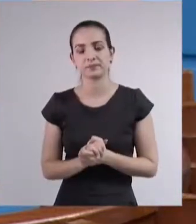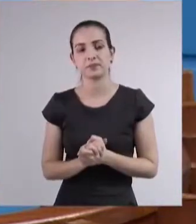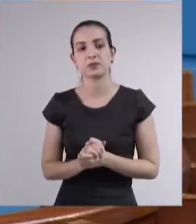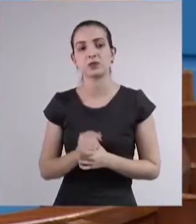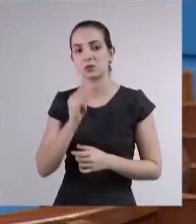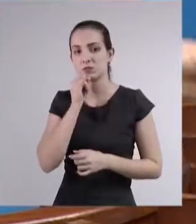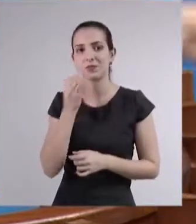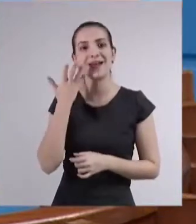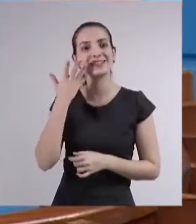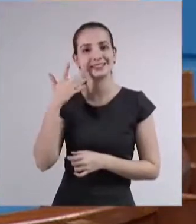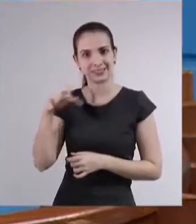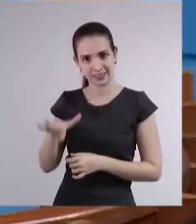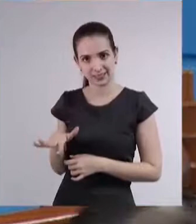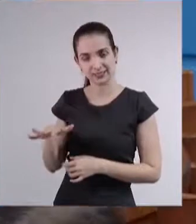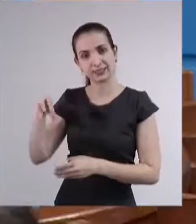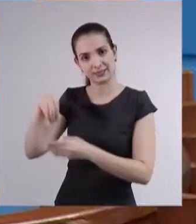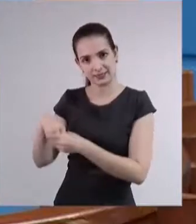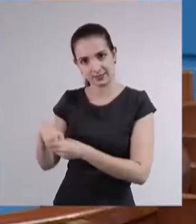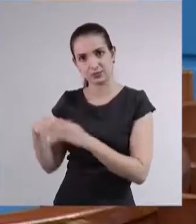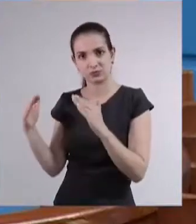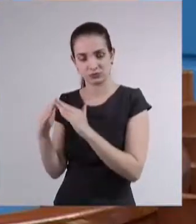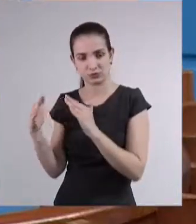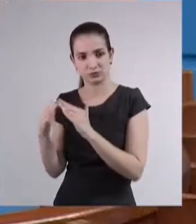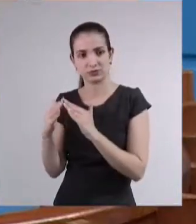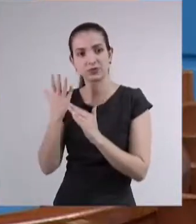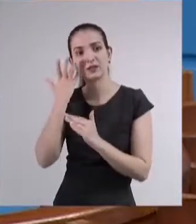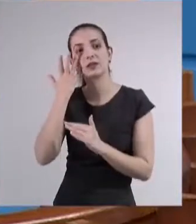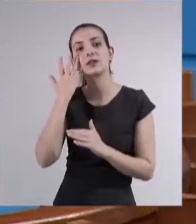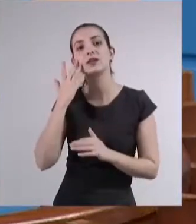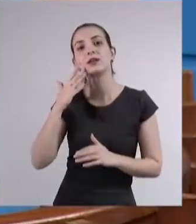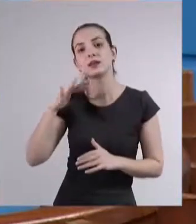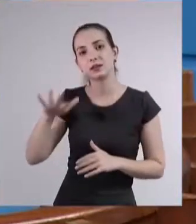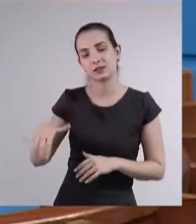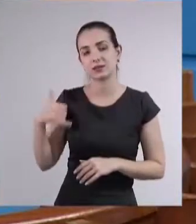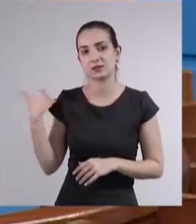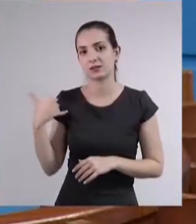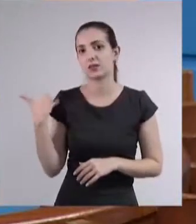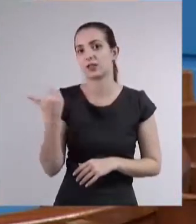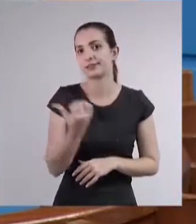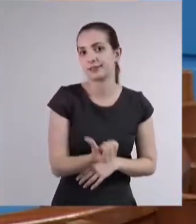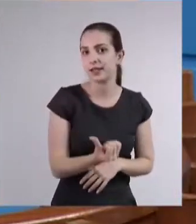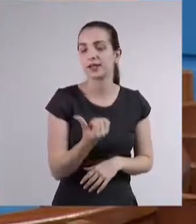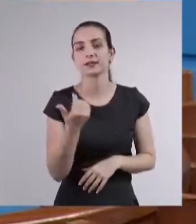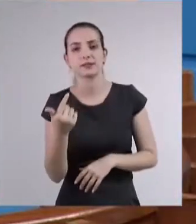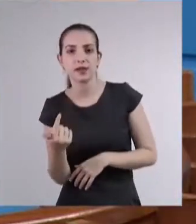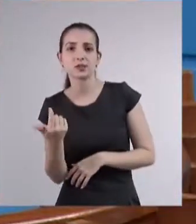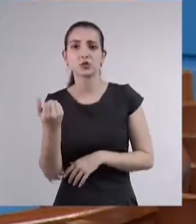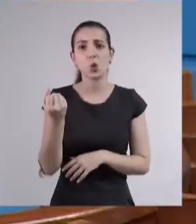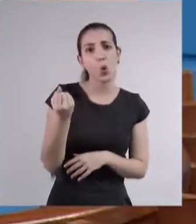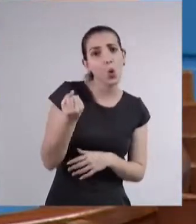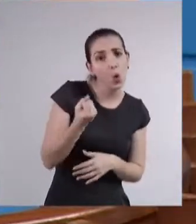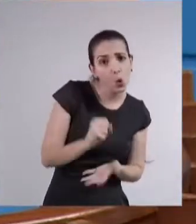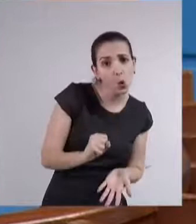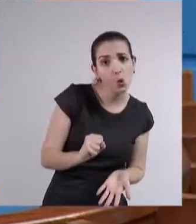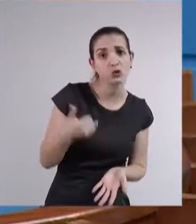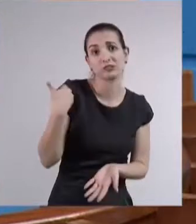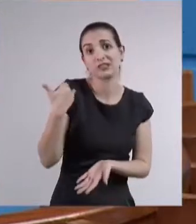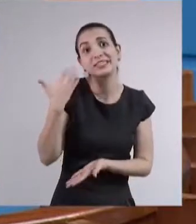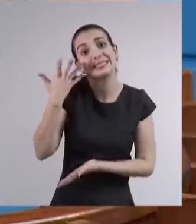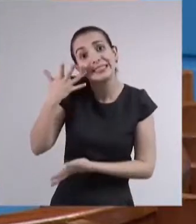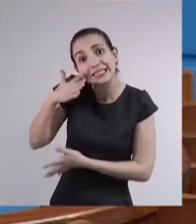as crianças ficam em casa, criança pequena de 6, 7, 8, 9